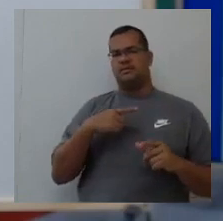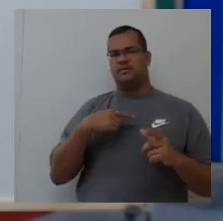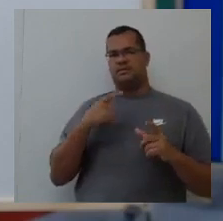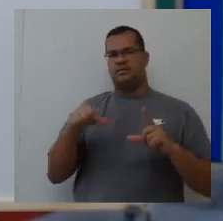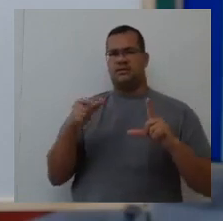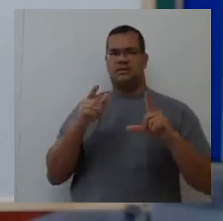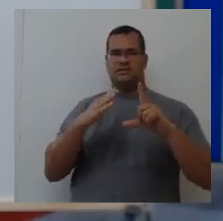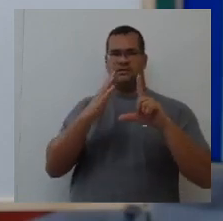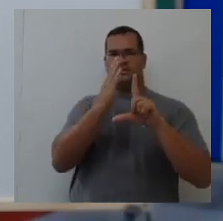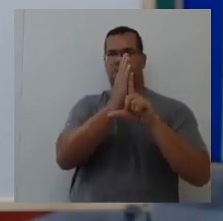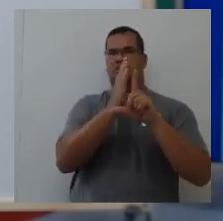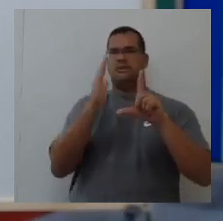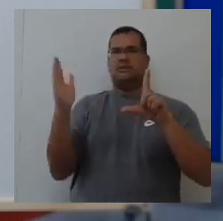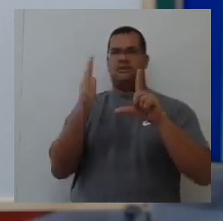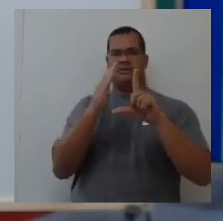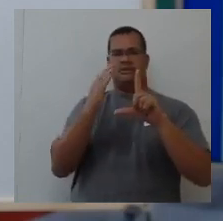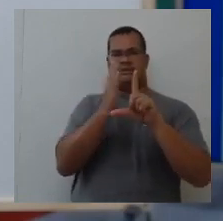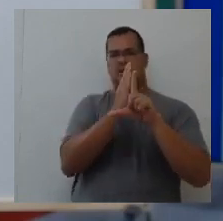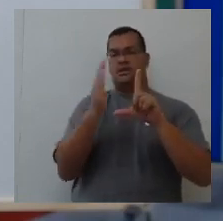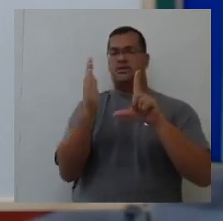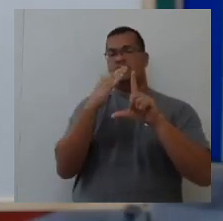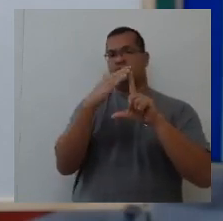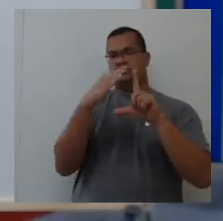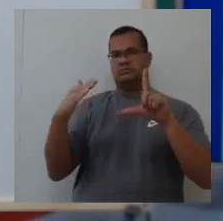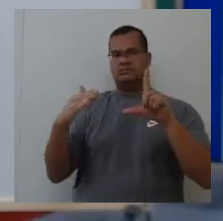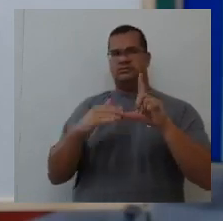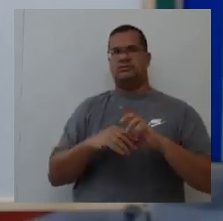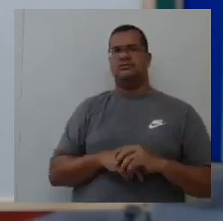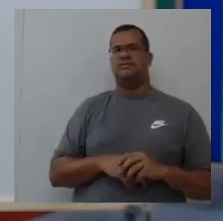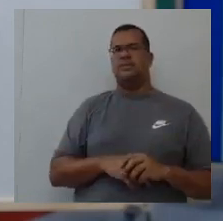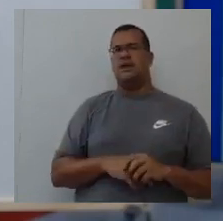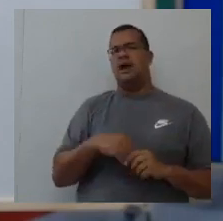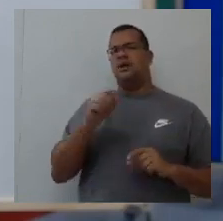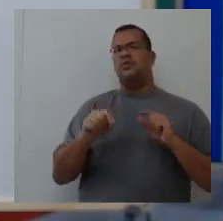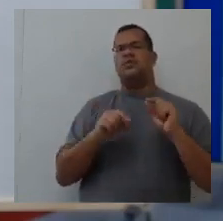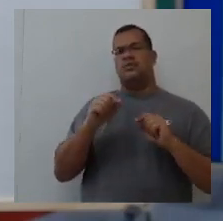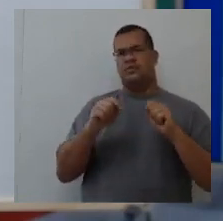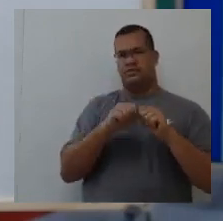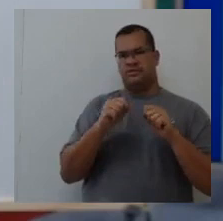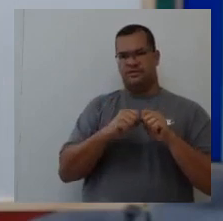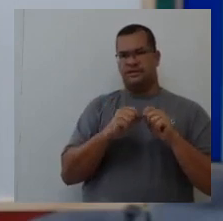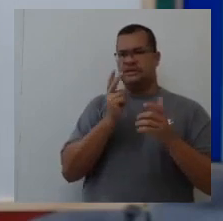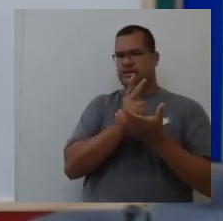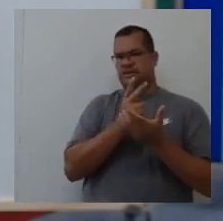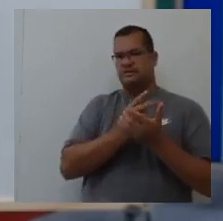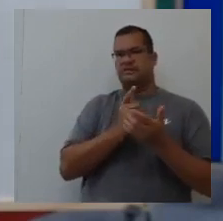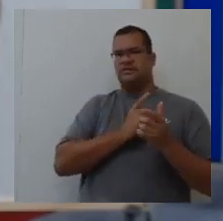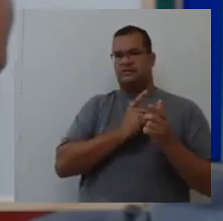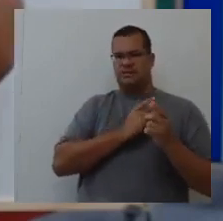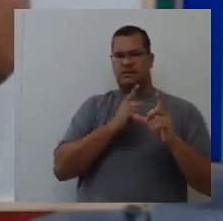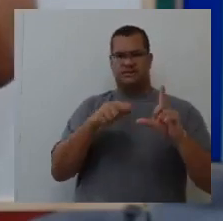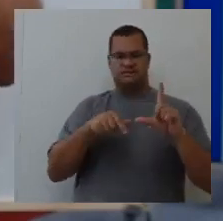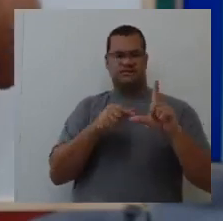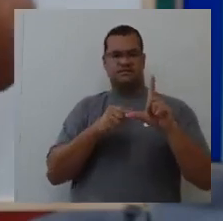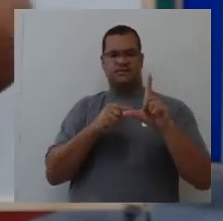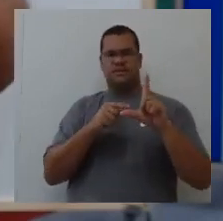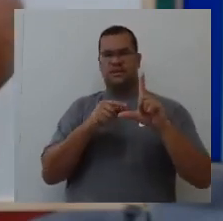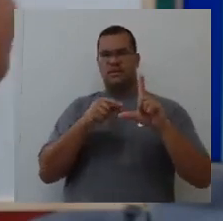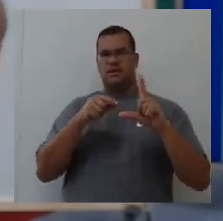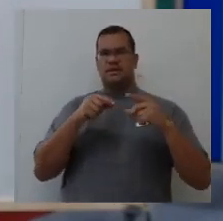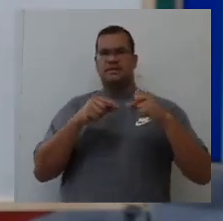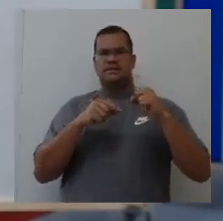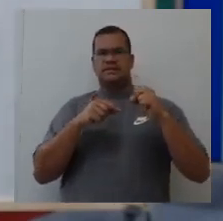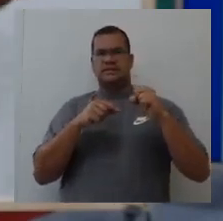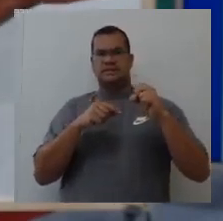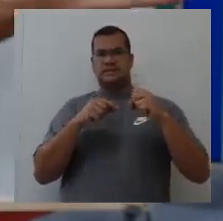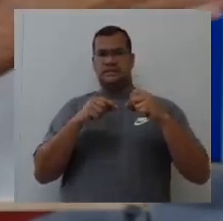para o retorno e a gente vai corrigindo agora a situação. Então, o que acontece? Toda vez que eu tenho a razão trigonométrica seno, é só